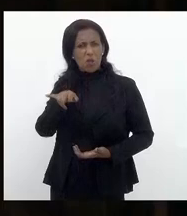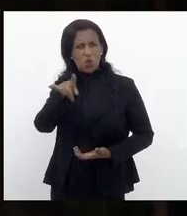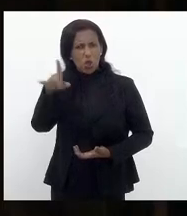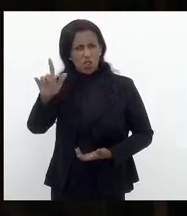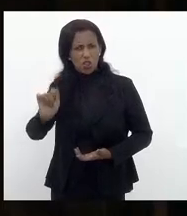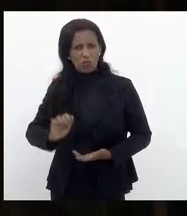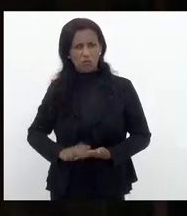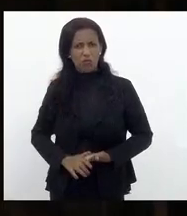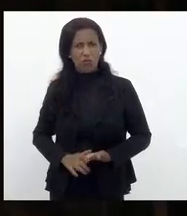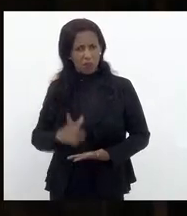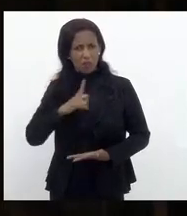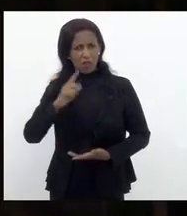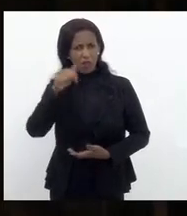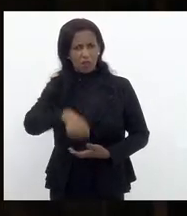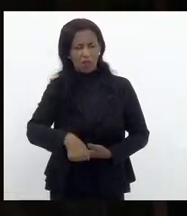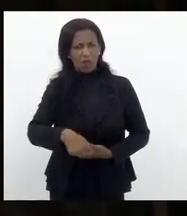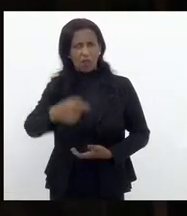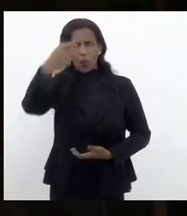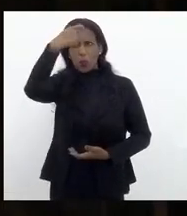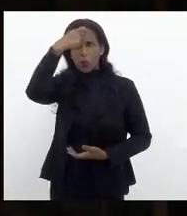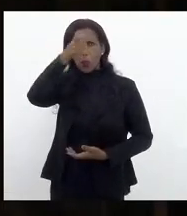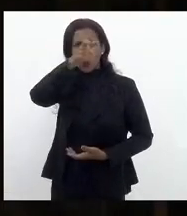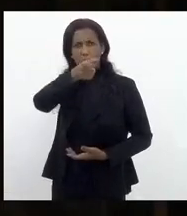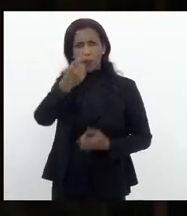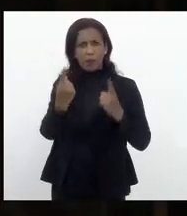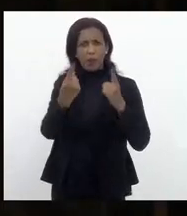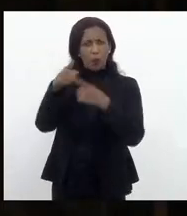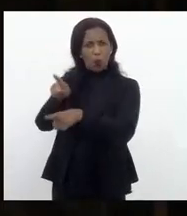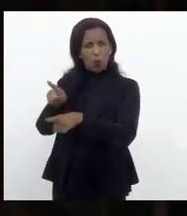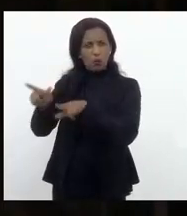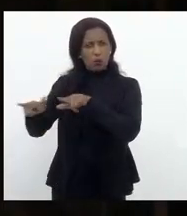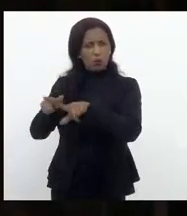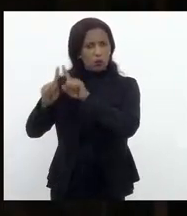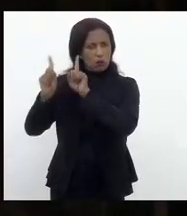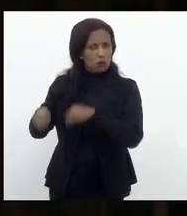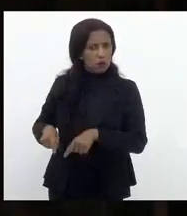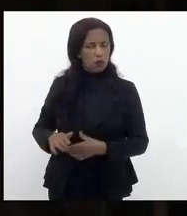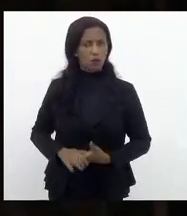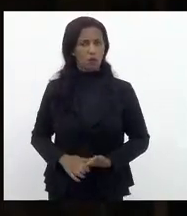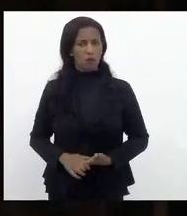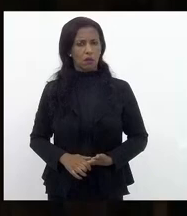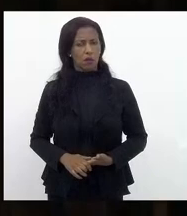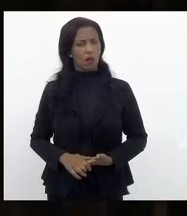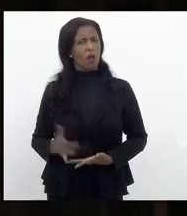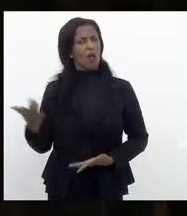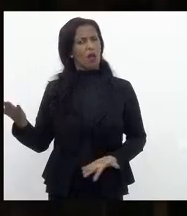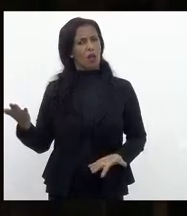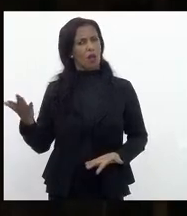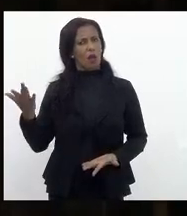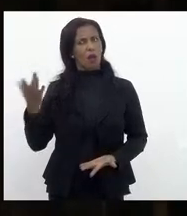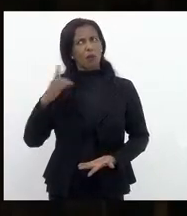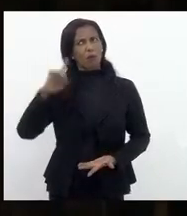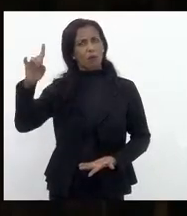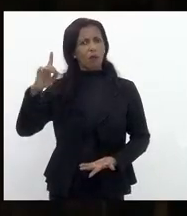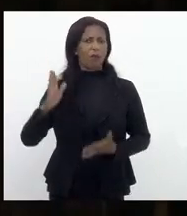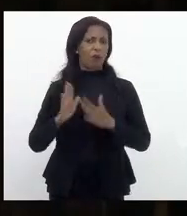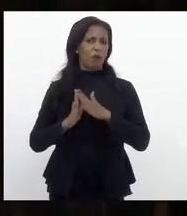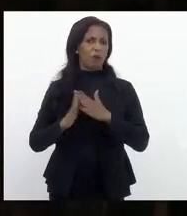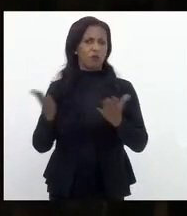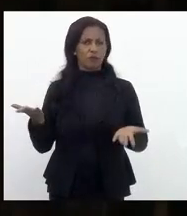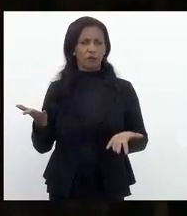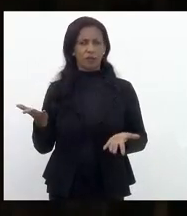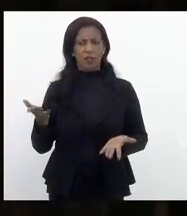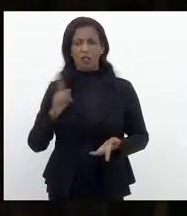misógino tem alguém aqui de sua consciência que é contra o servidor público pelo amor de Deus não Vou permitir